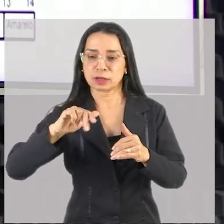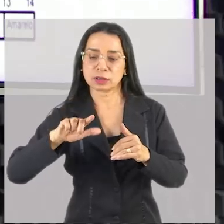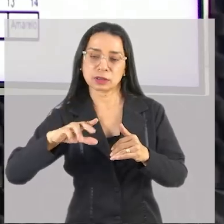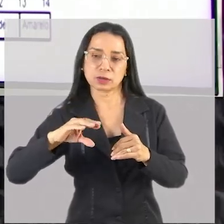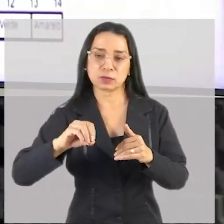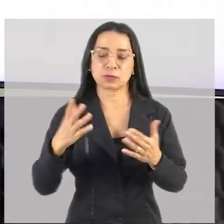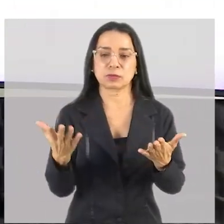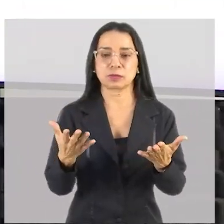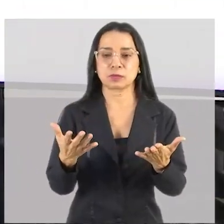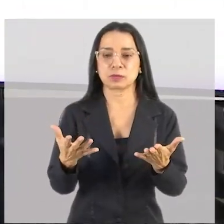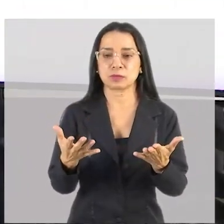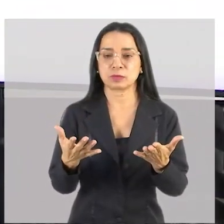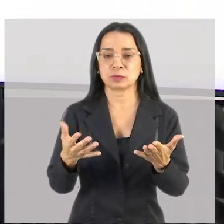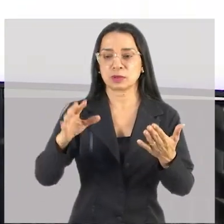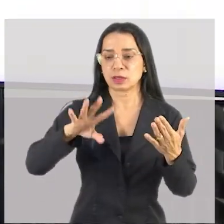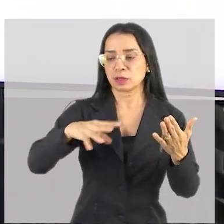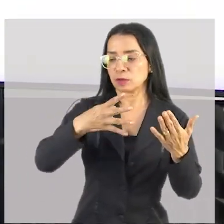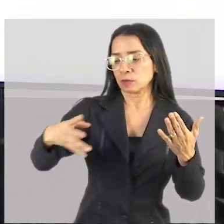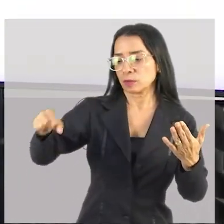cor.